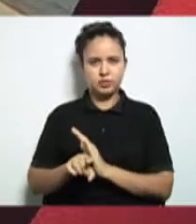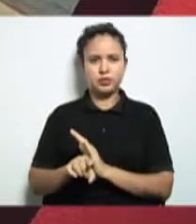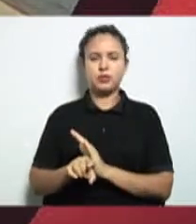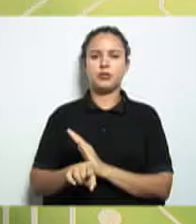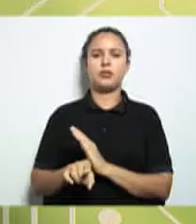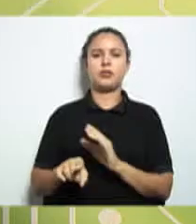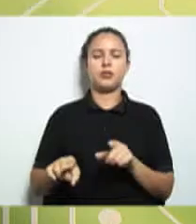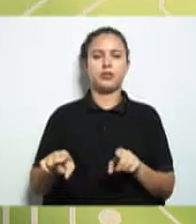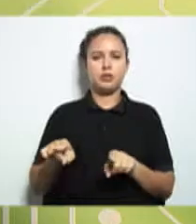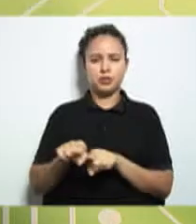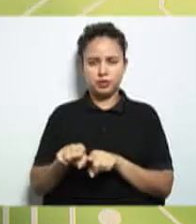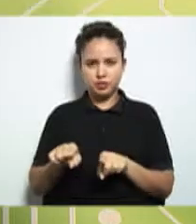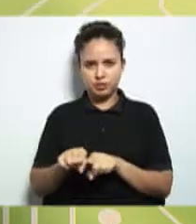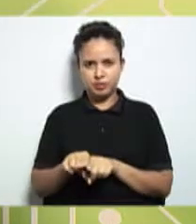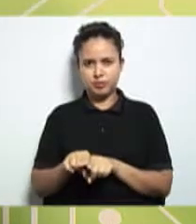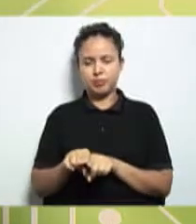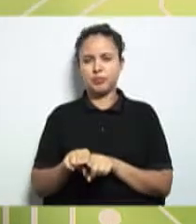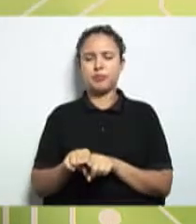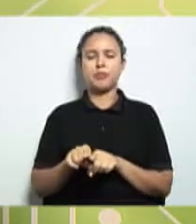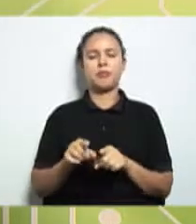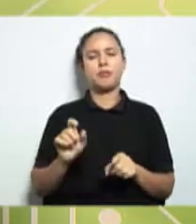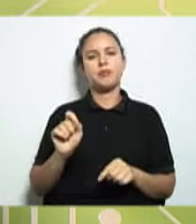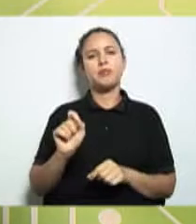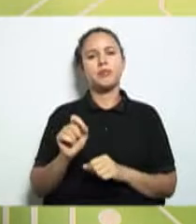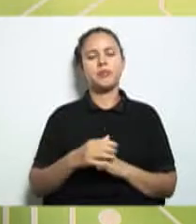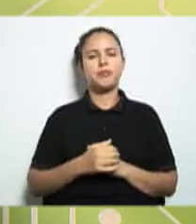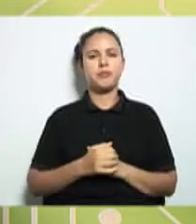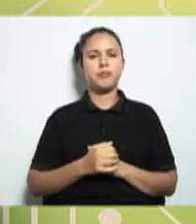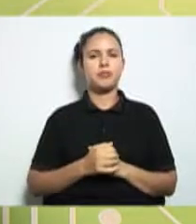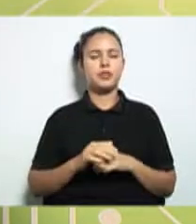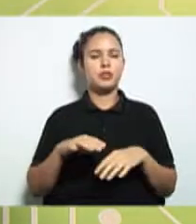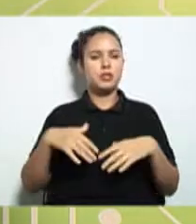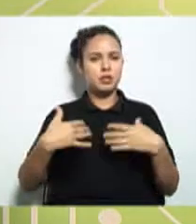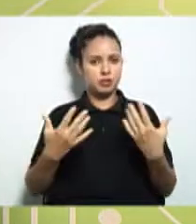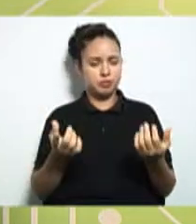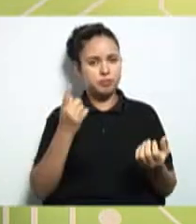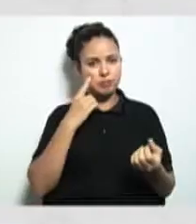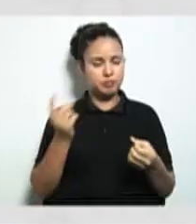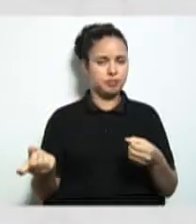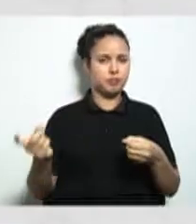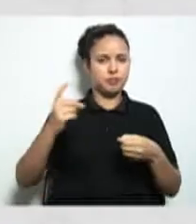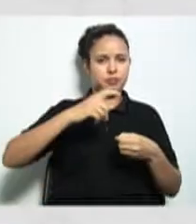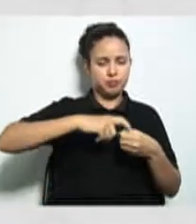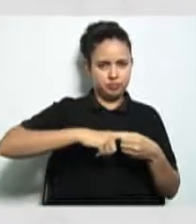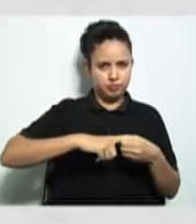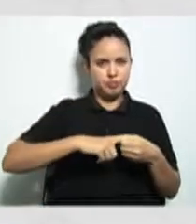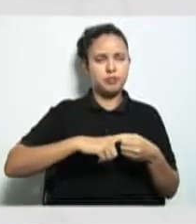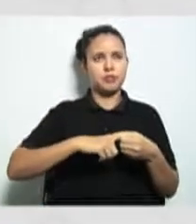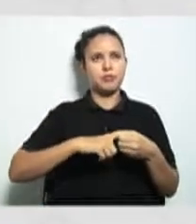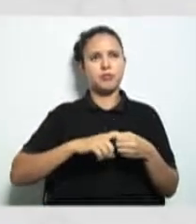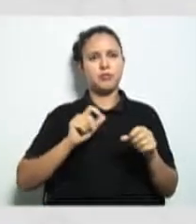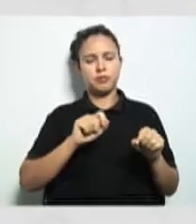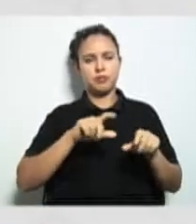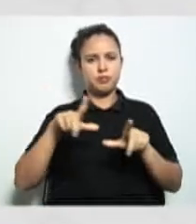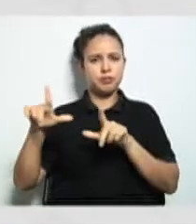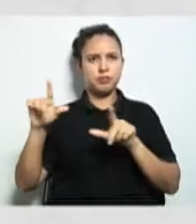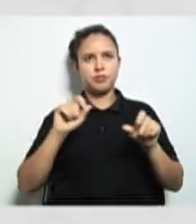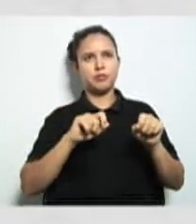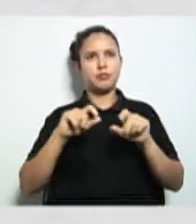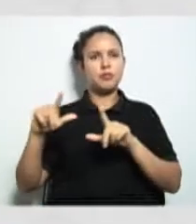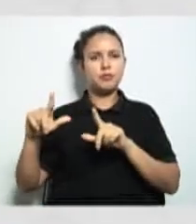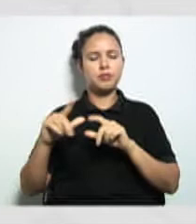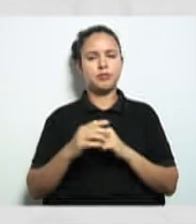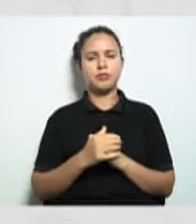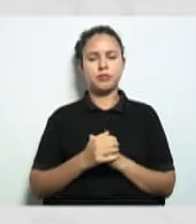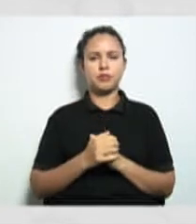rua. Então, nós temos aí, olha só, vamos voltar aqui no slide, rapidinho. Então, a gente pergunta,